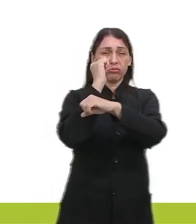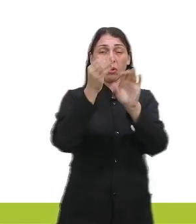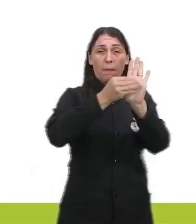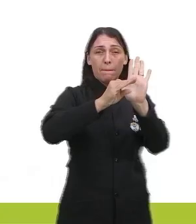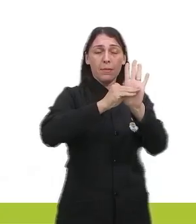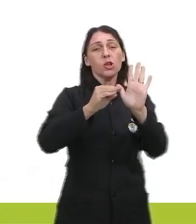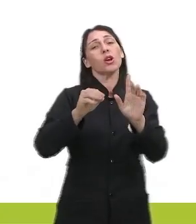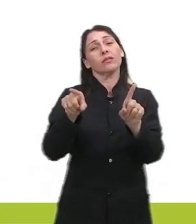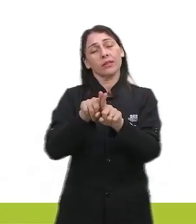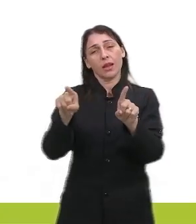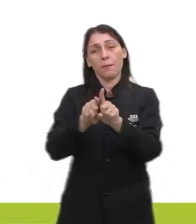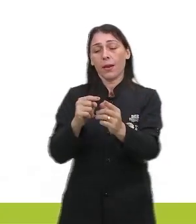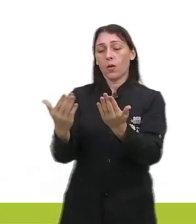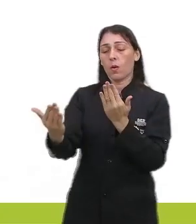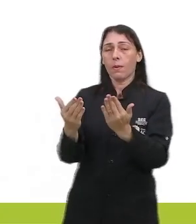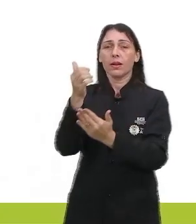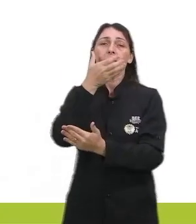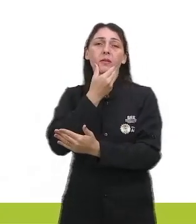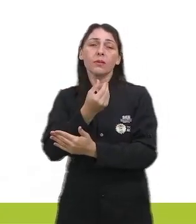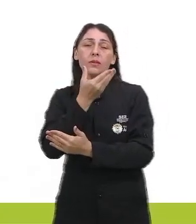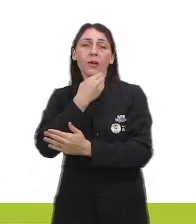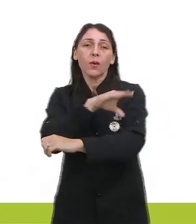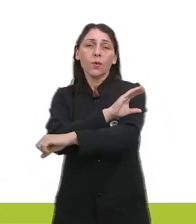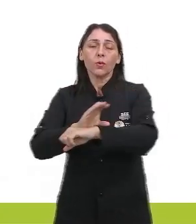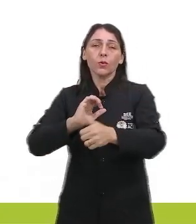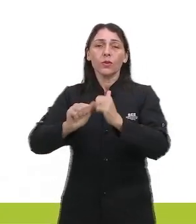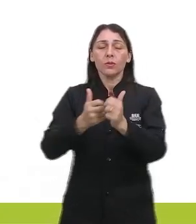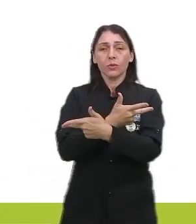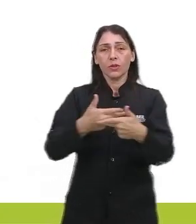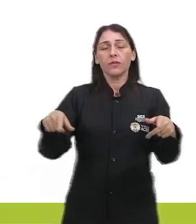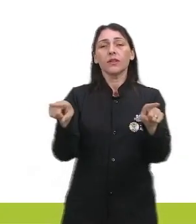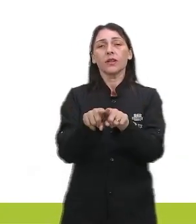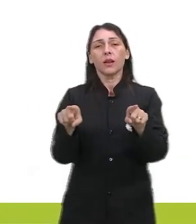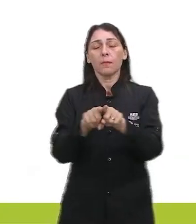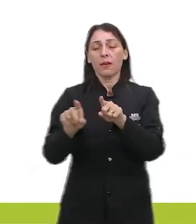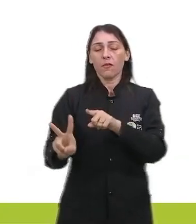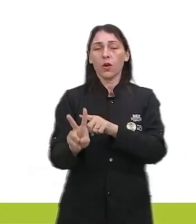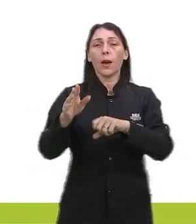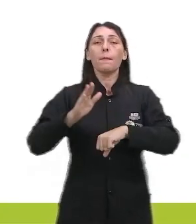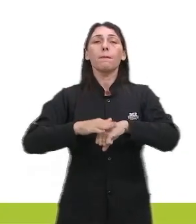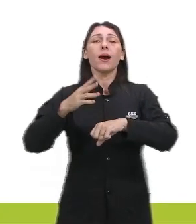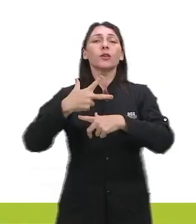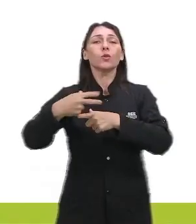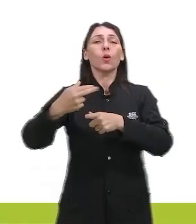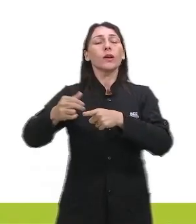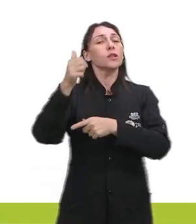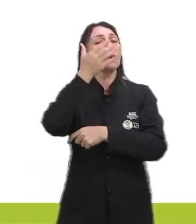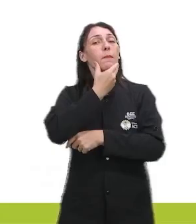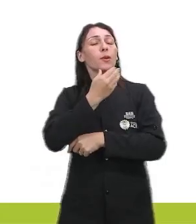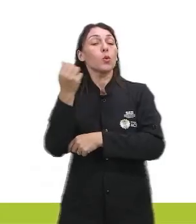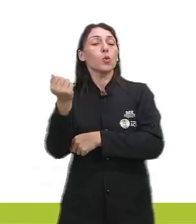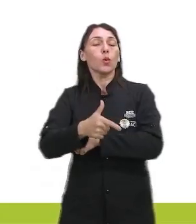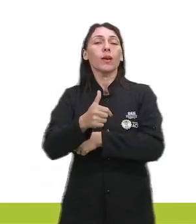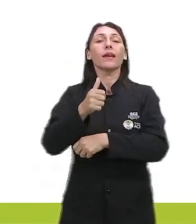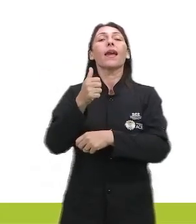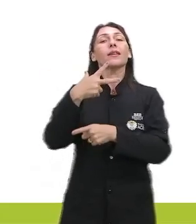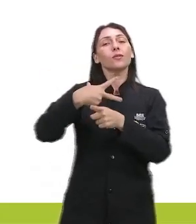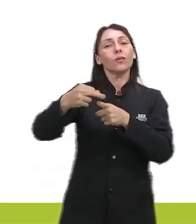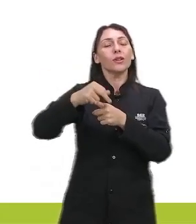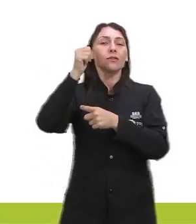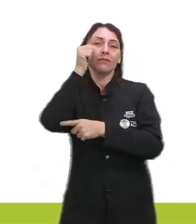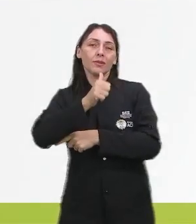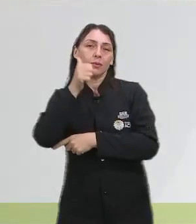em comparação aos masculinos. Cultura esportiva, que é uma cultura que valoriza mais as conquistas masculinas do que as